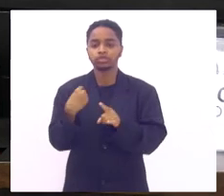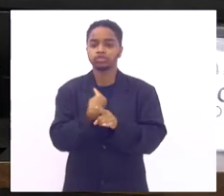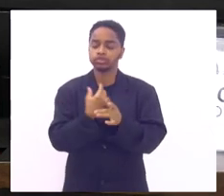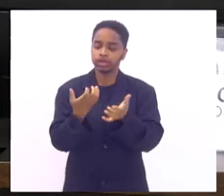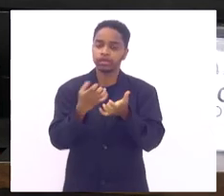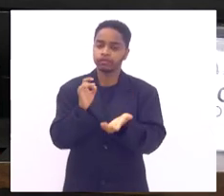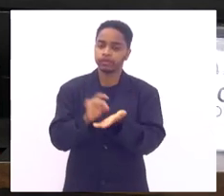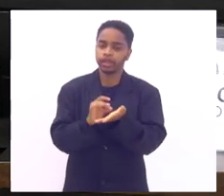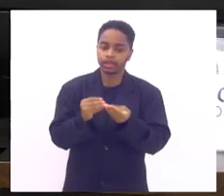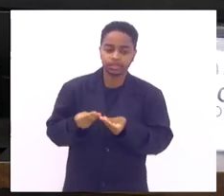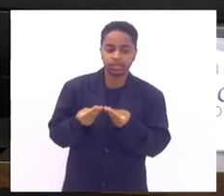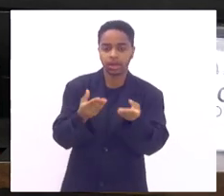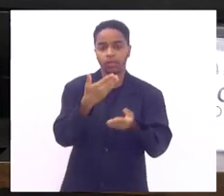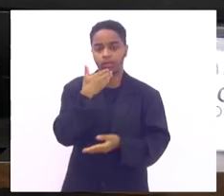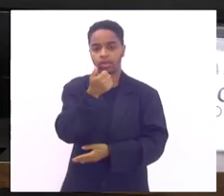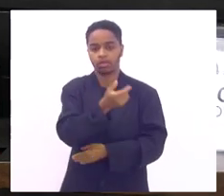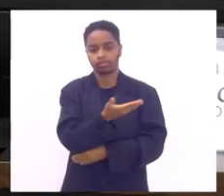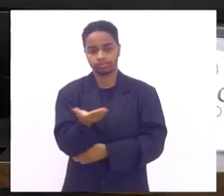efetivamente aconteça.